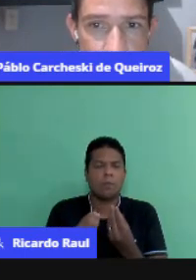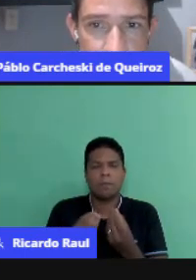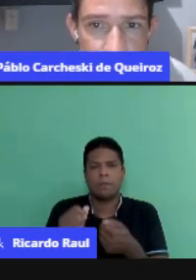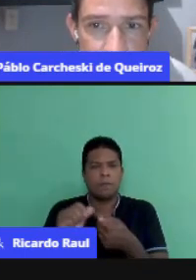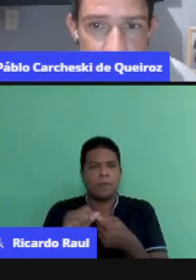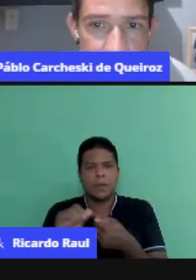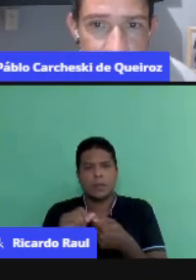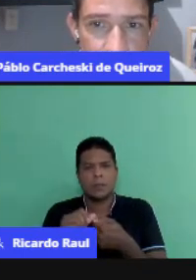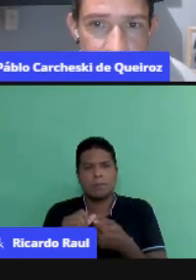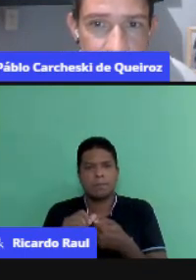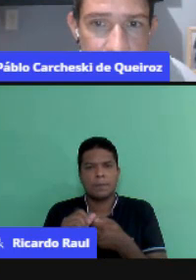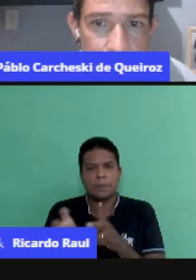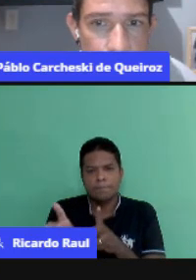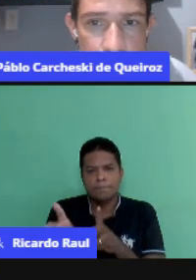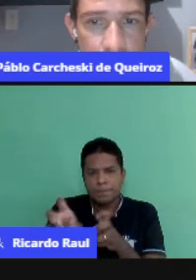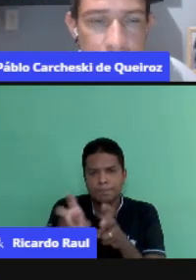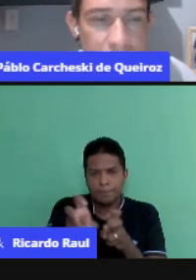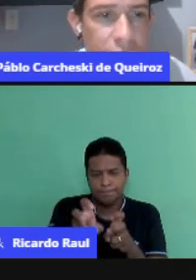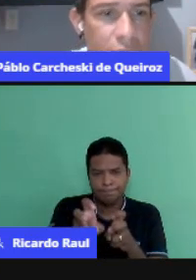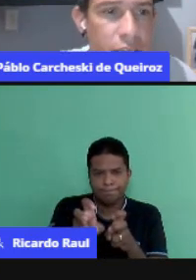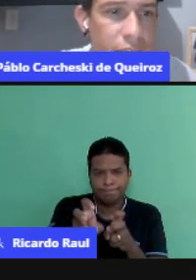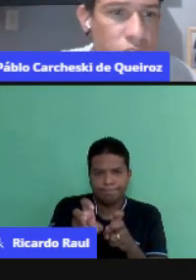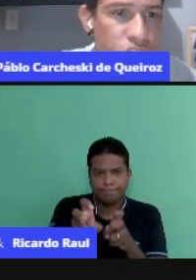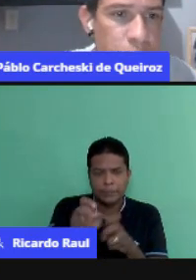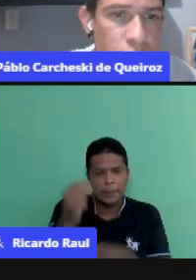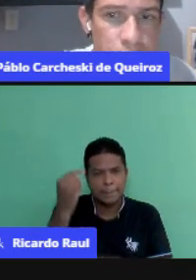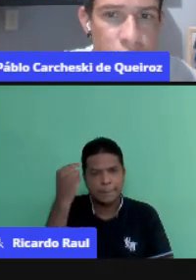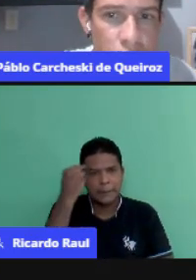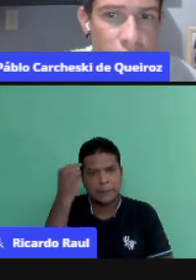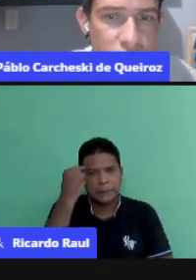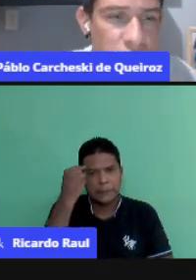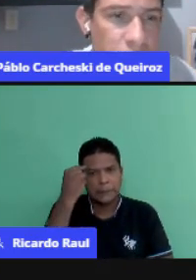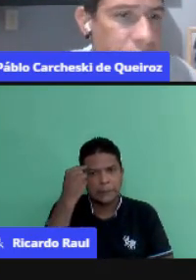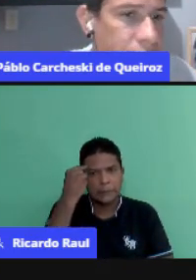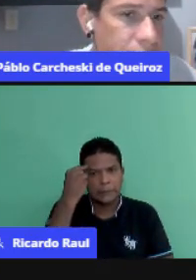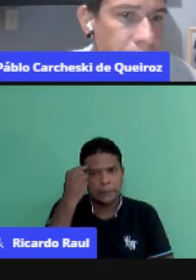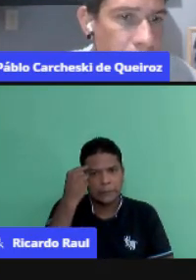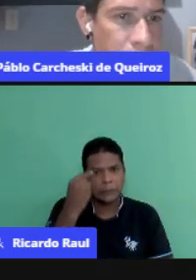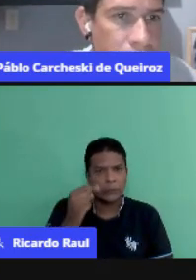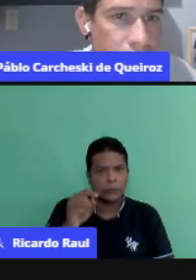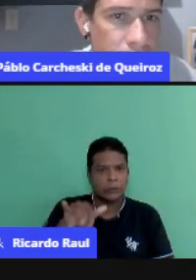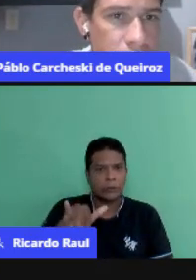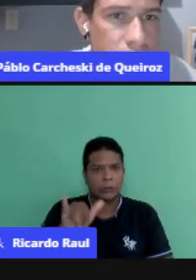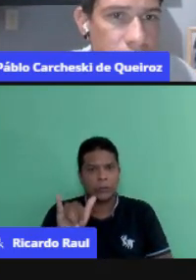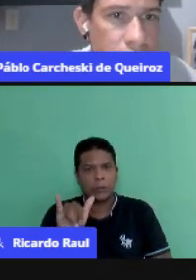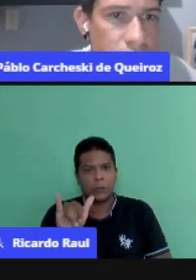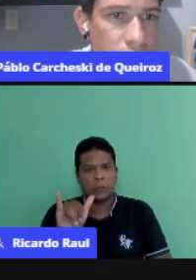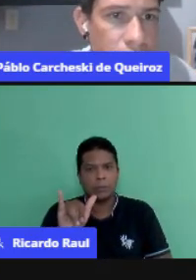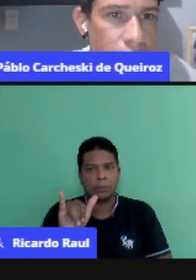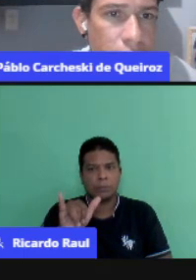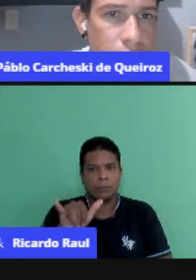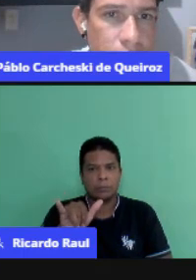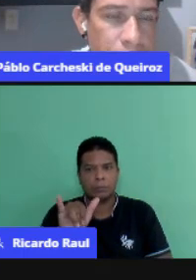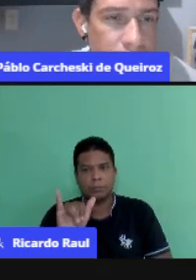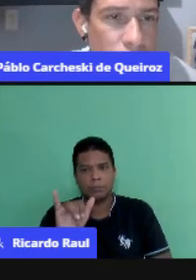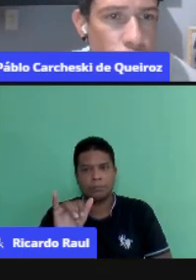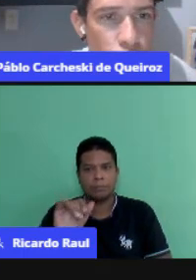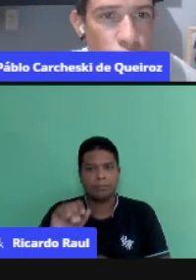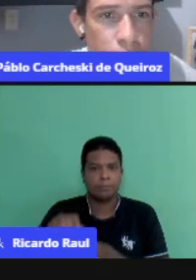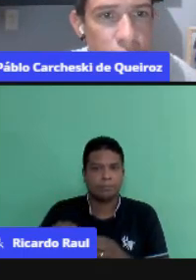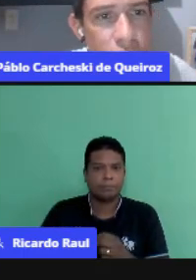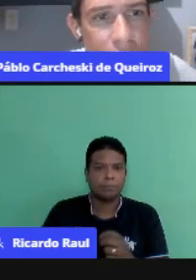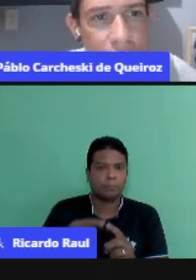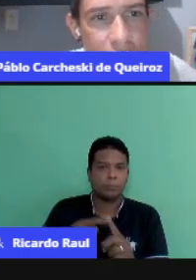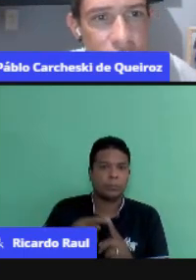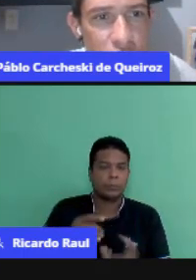fosse olhar somente para essa expressão aqui, né, poderia pensar que ela é do tipo y igual a x mais b, né? Que, dependendo